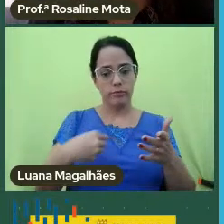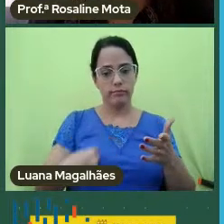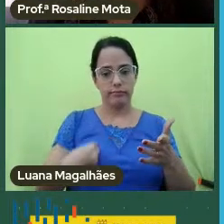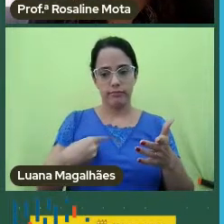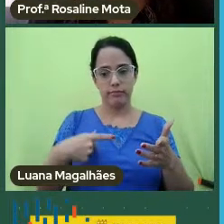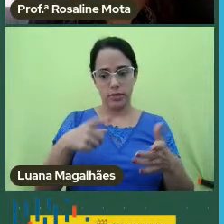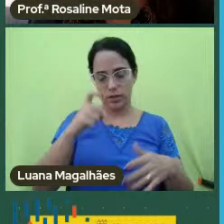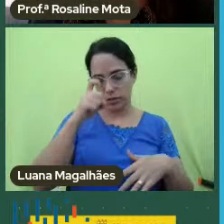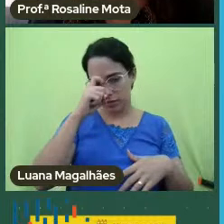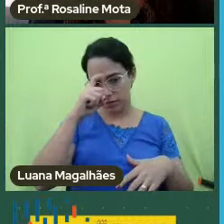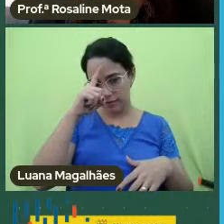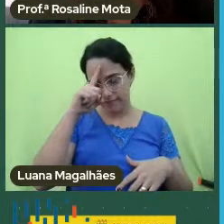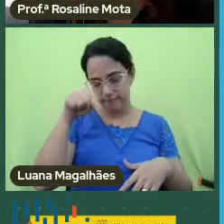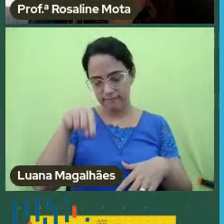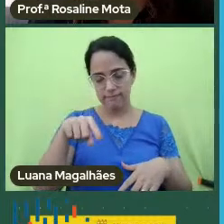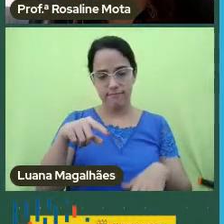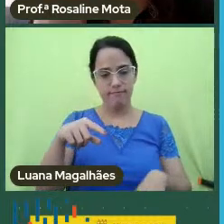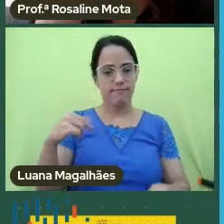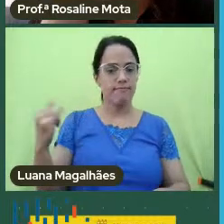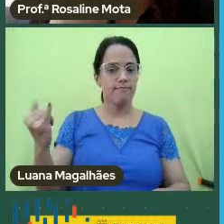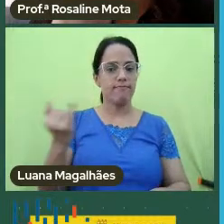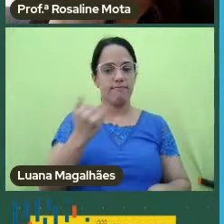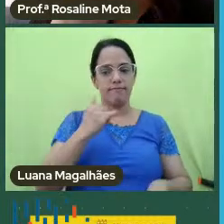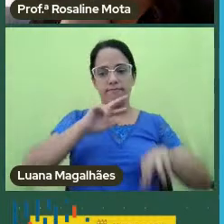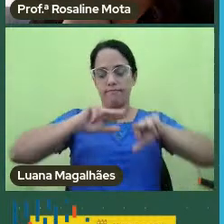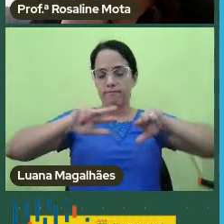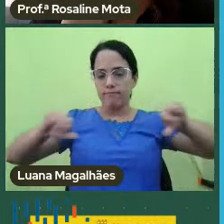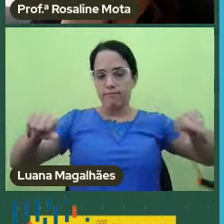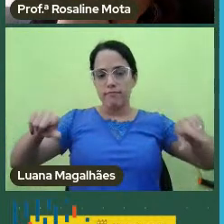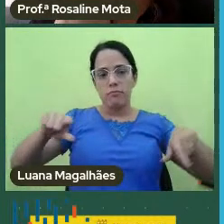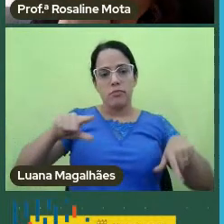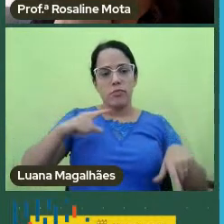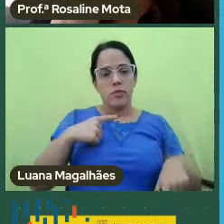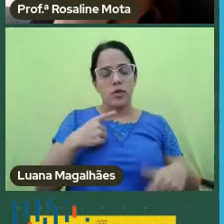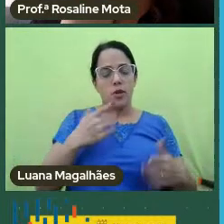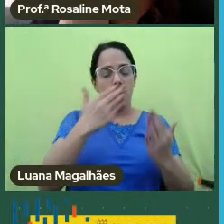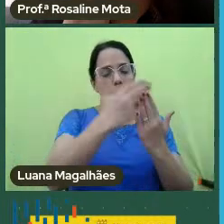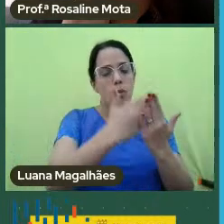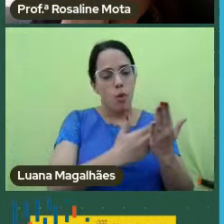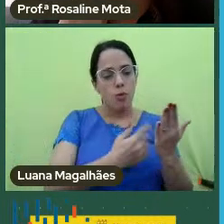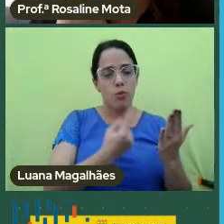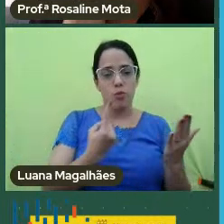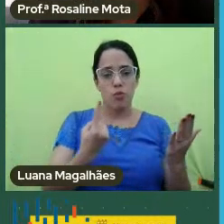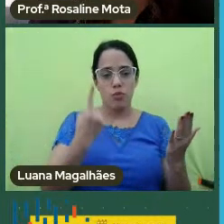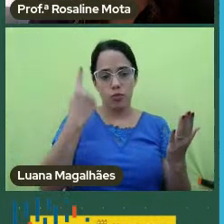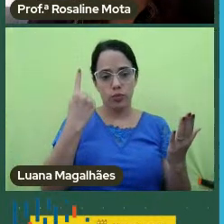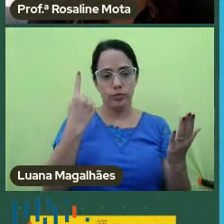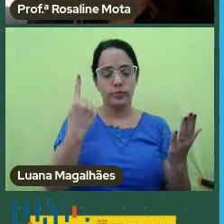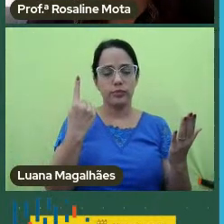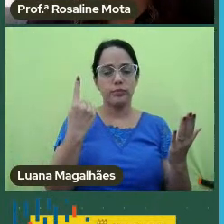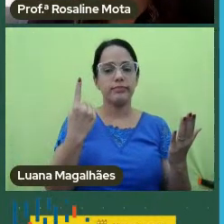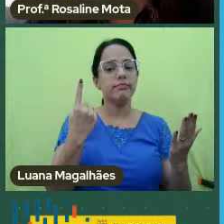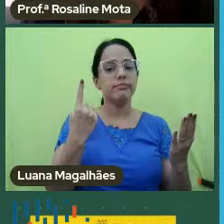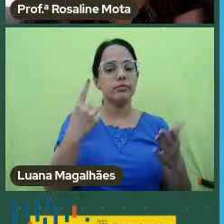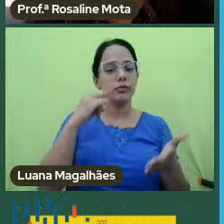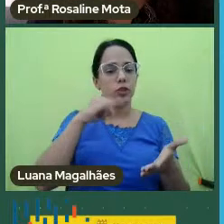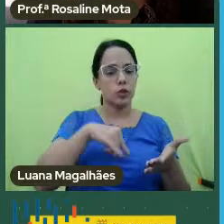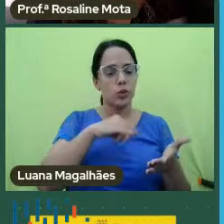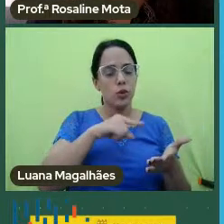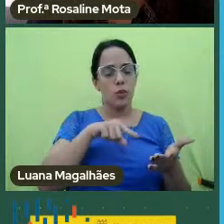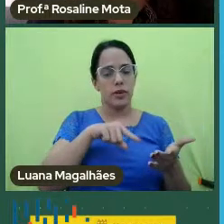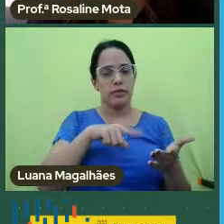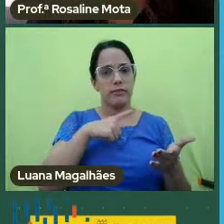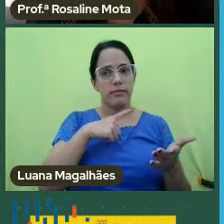são extremamente diversos. O prontuário é só um dos documentos